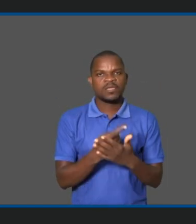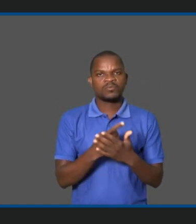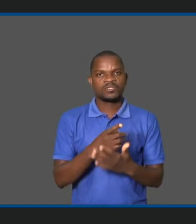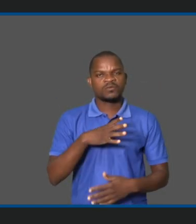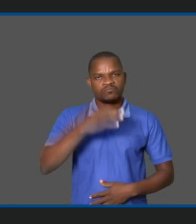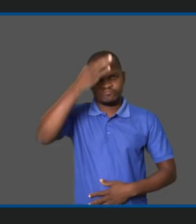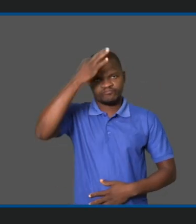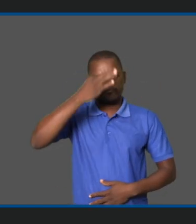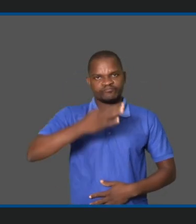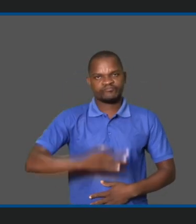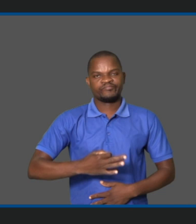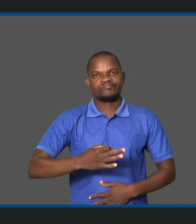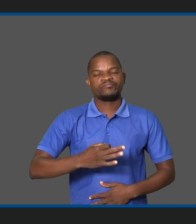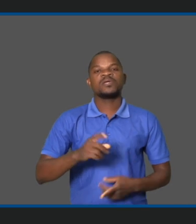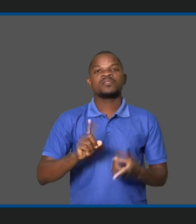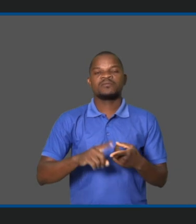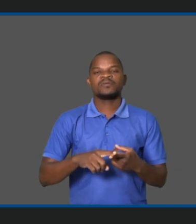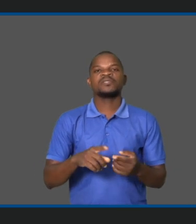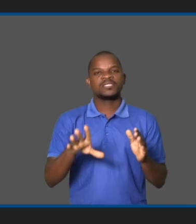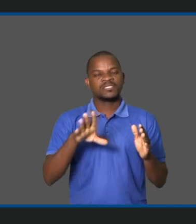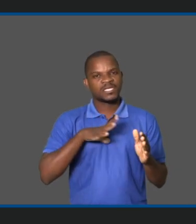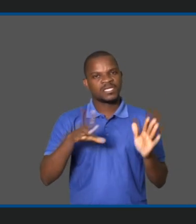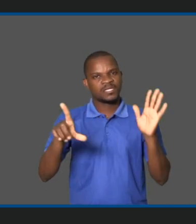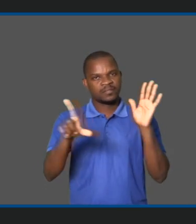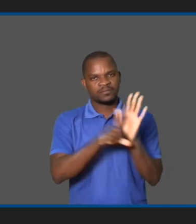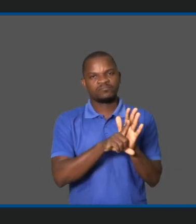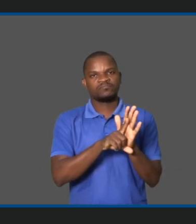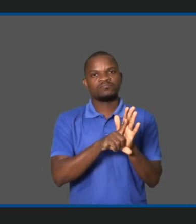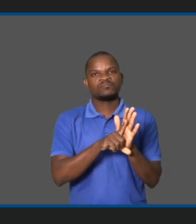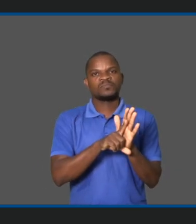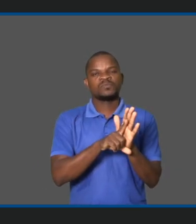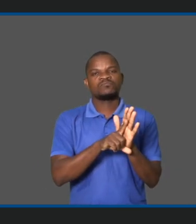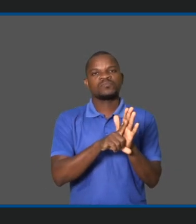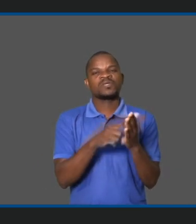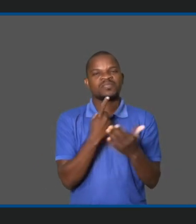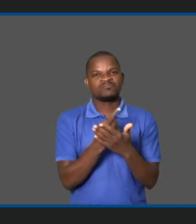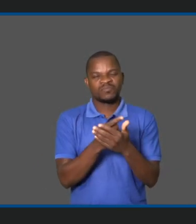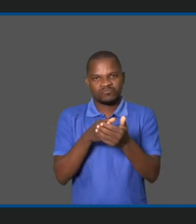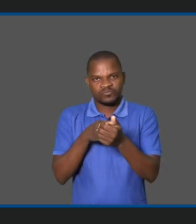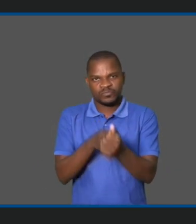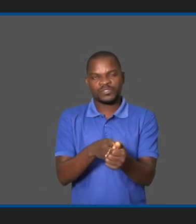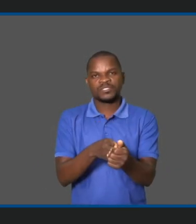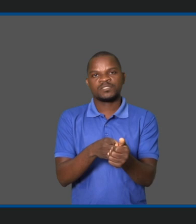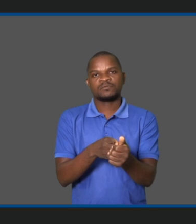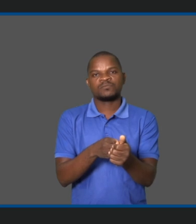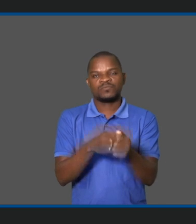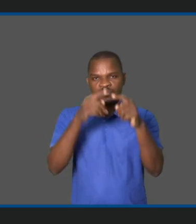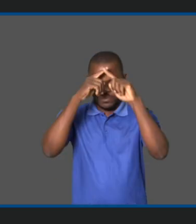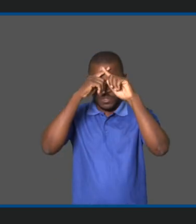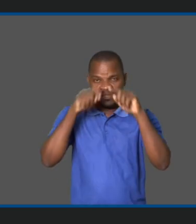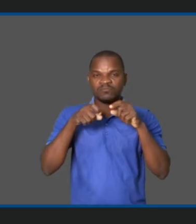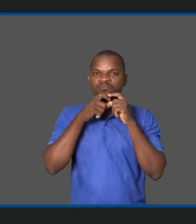orienta a atividade da polícia da República de Moçambique e deve ser do conhecimento de quem traz aquele